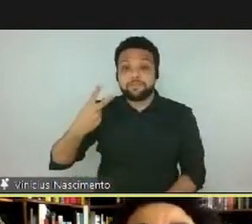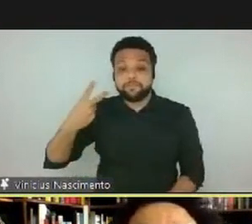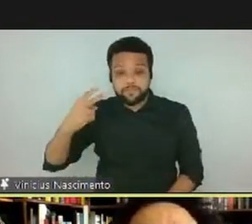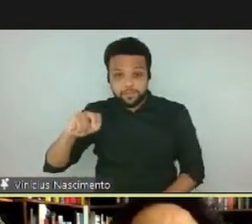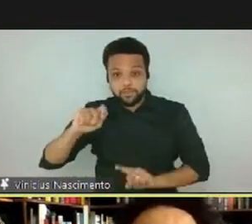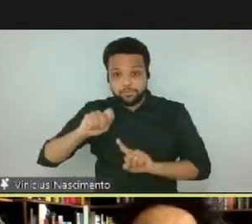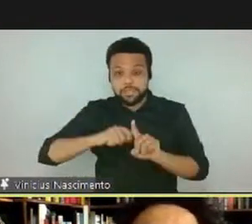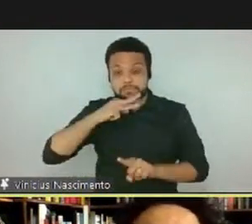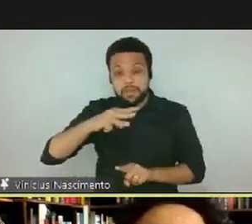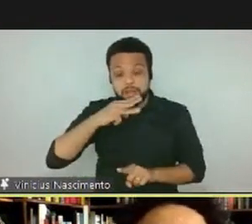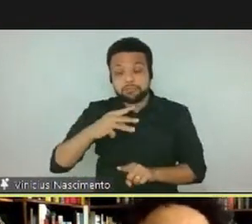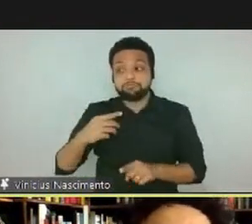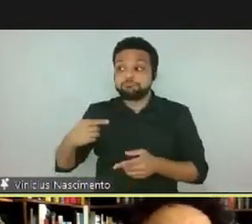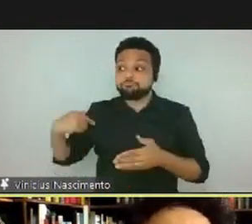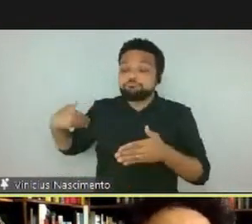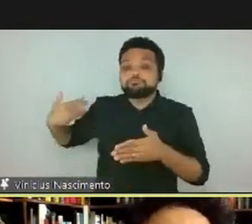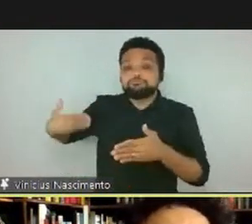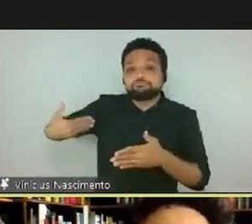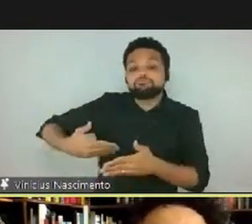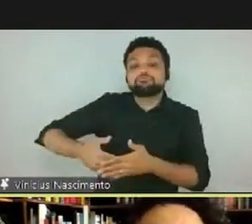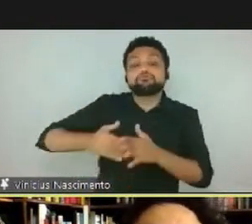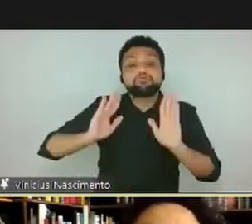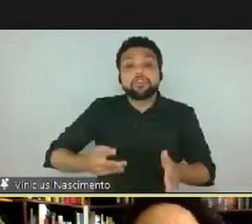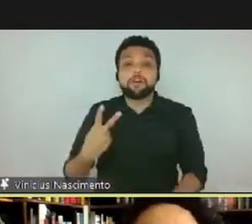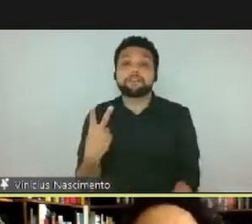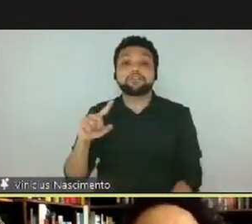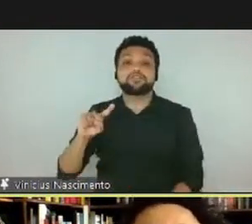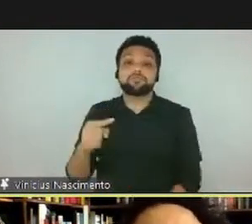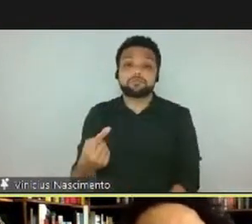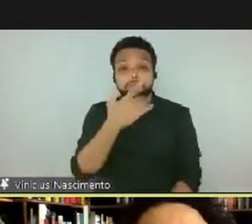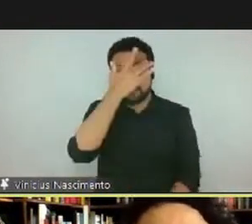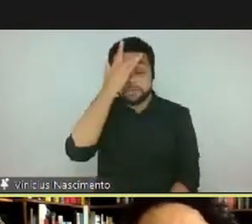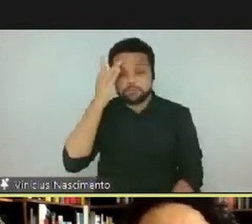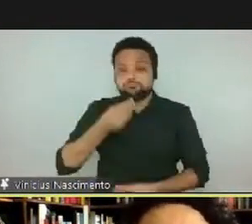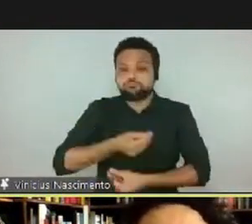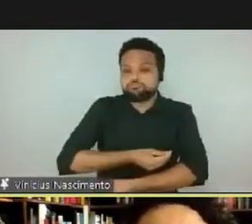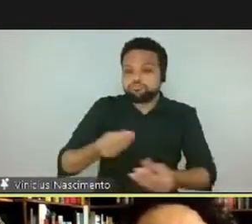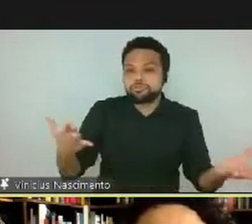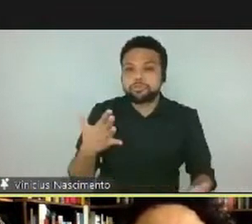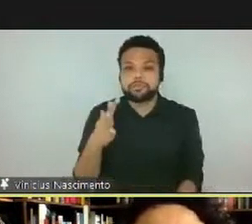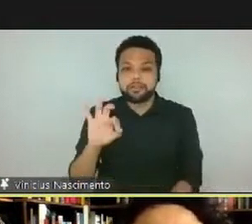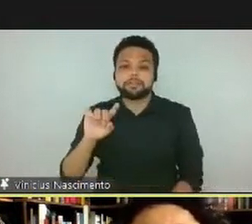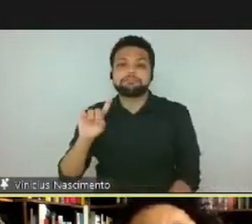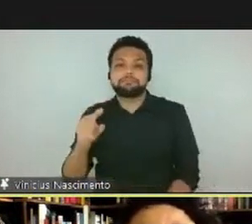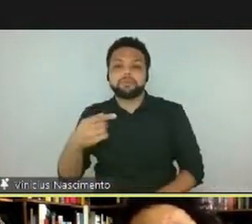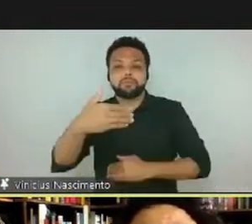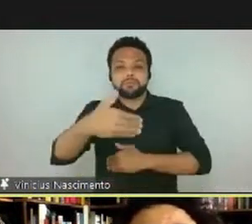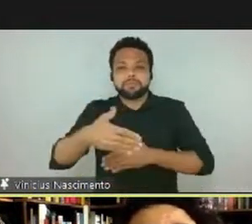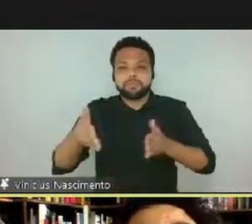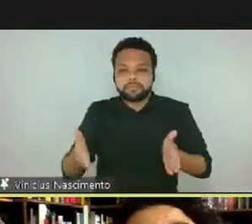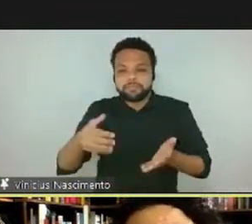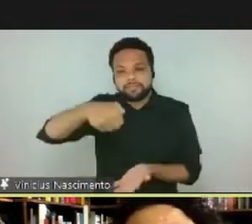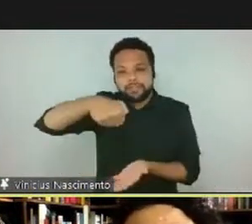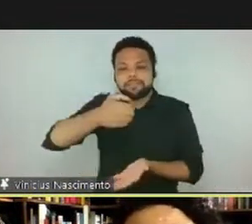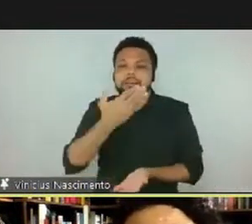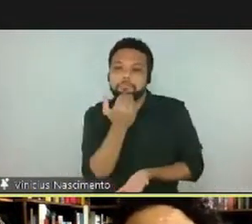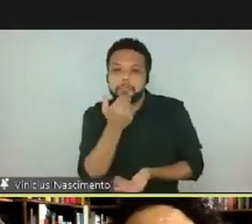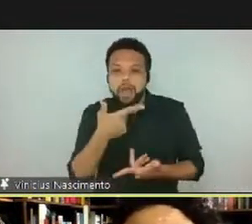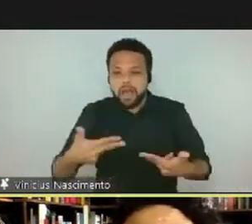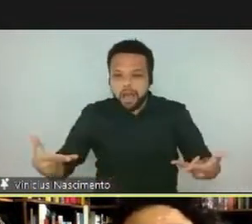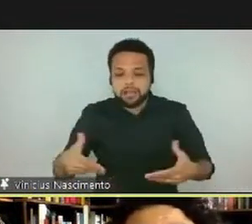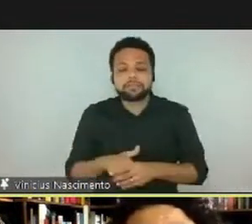atendemos 21.500 pessoas e entregamos mais de 10 mil cestas básicas, quase 68